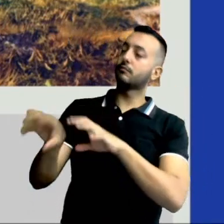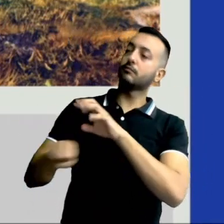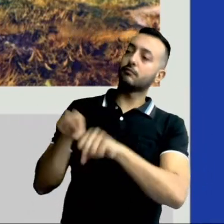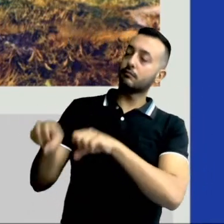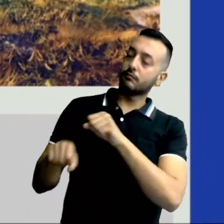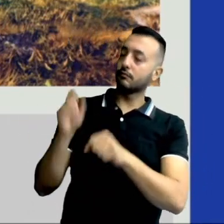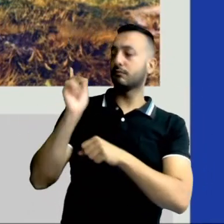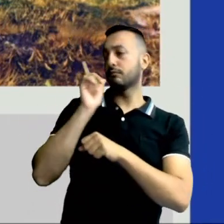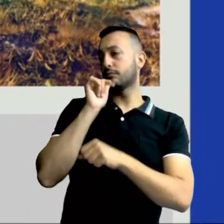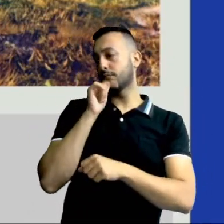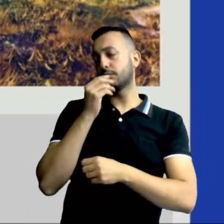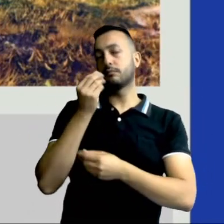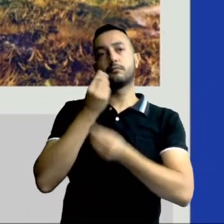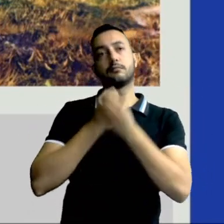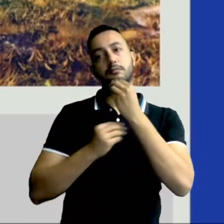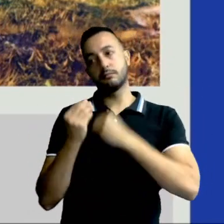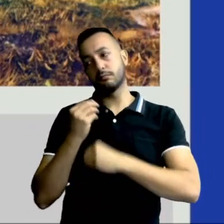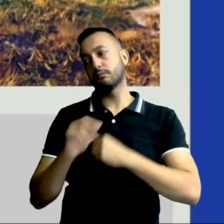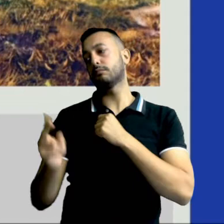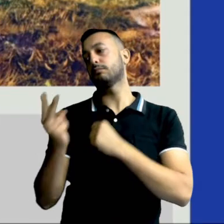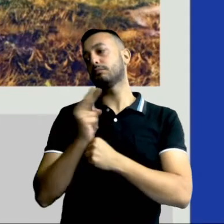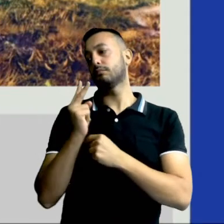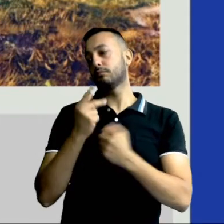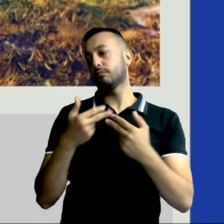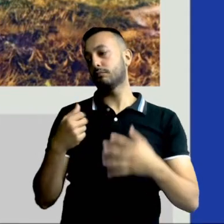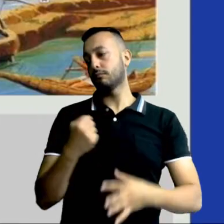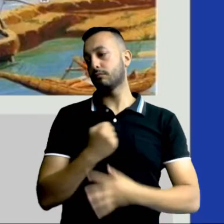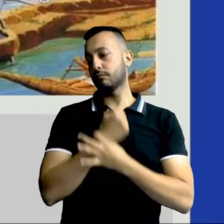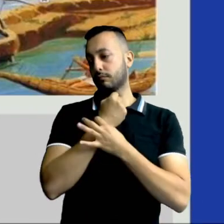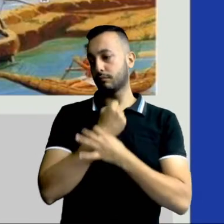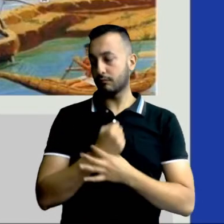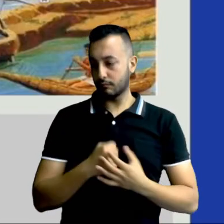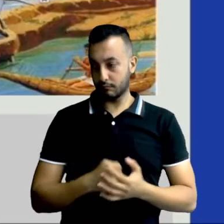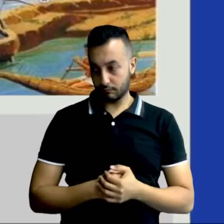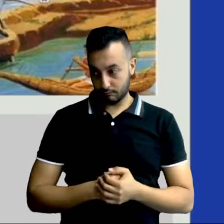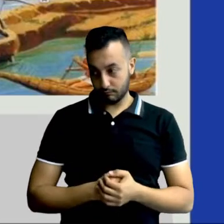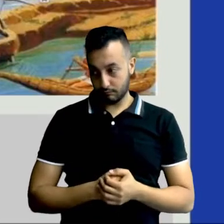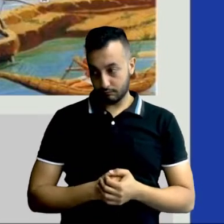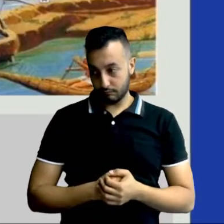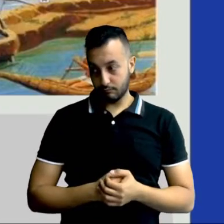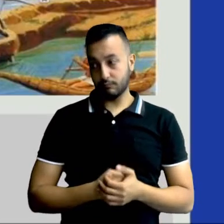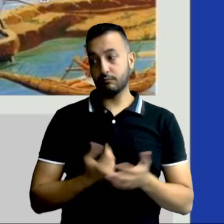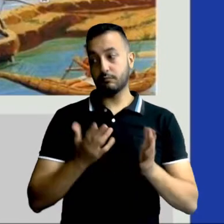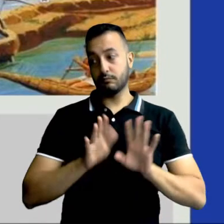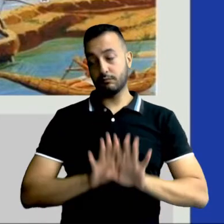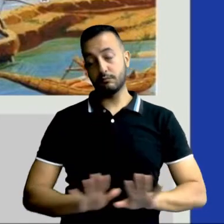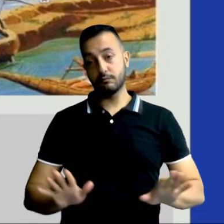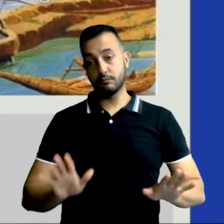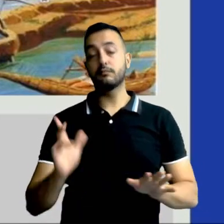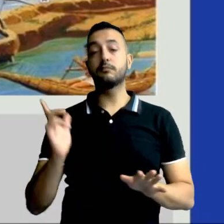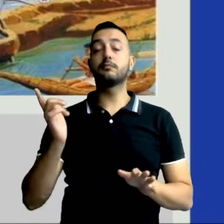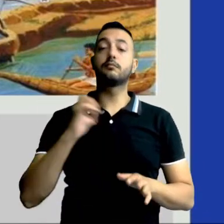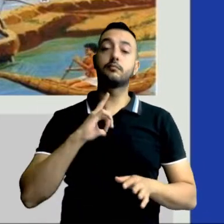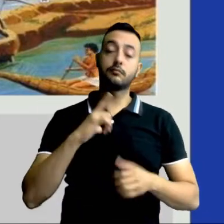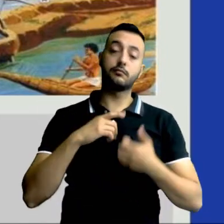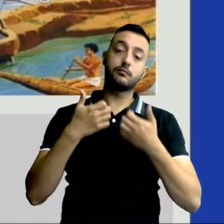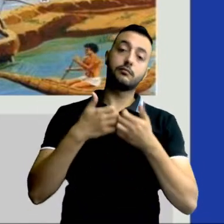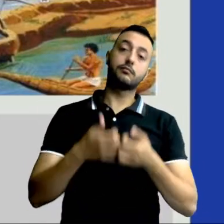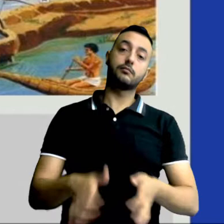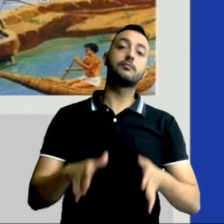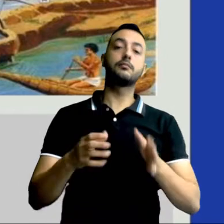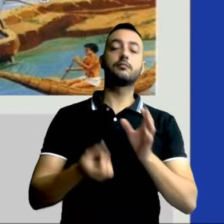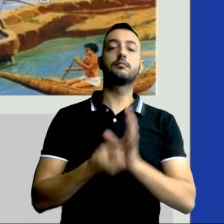e também de proteção abrigos Seguros Ah e dessa forma né dava se o